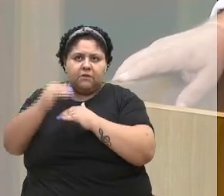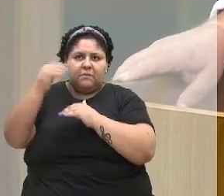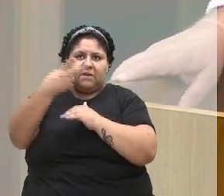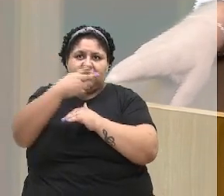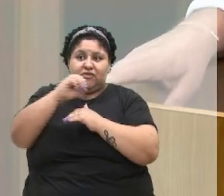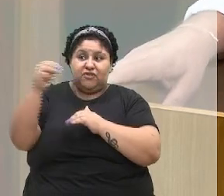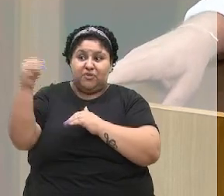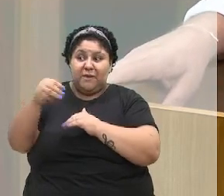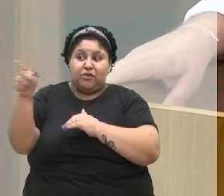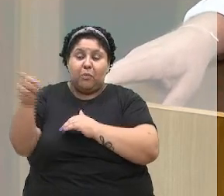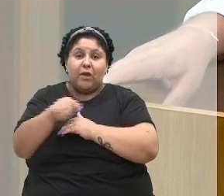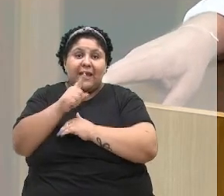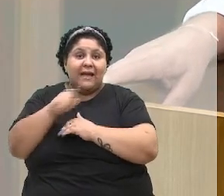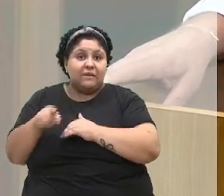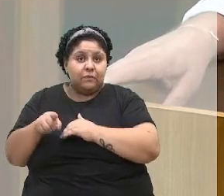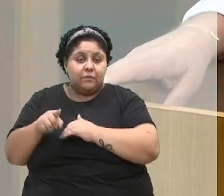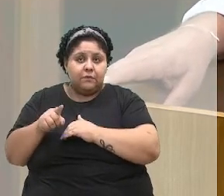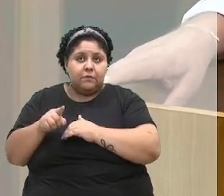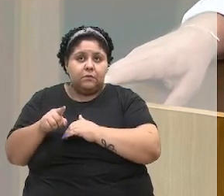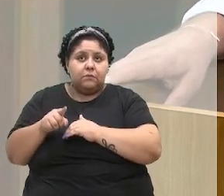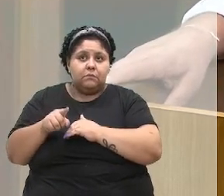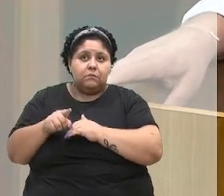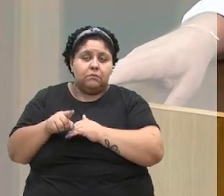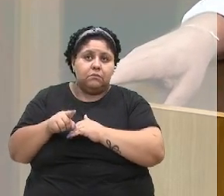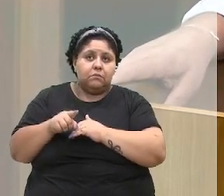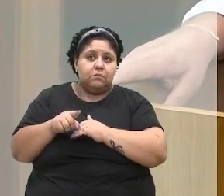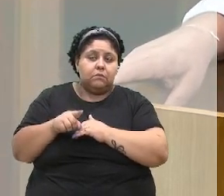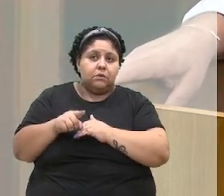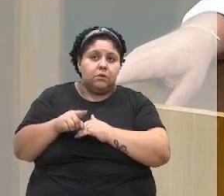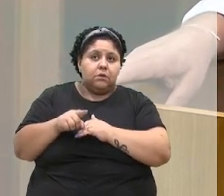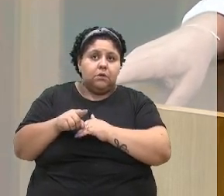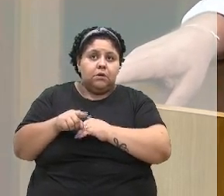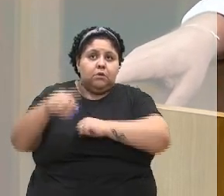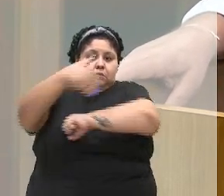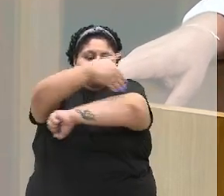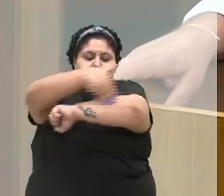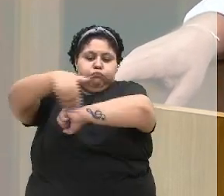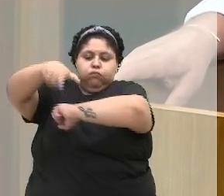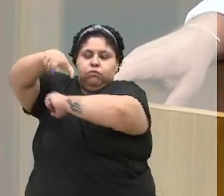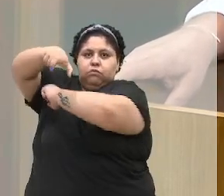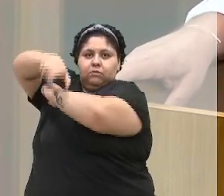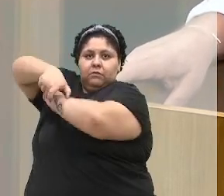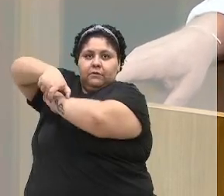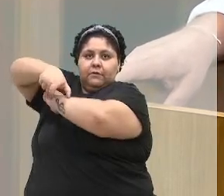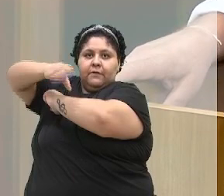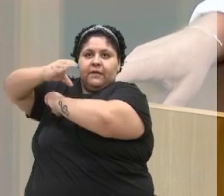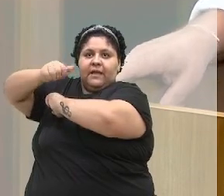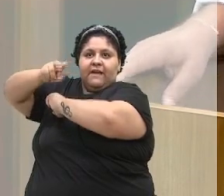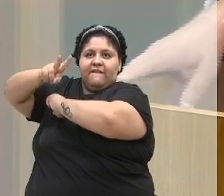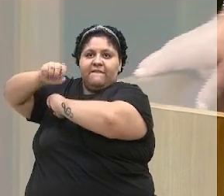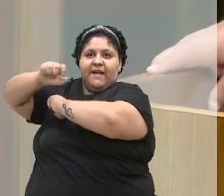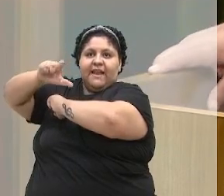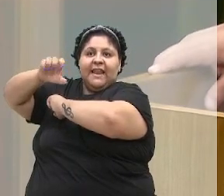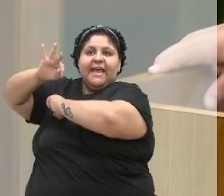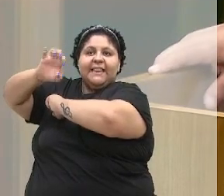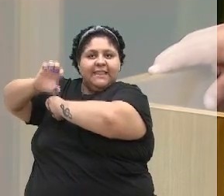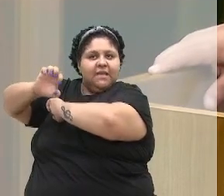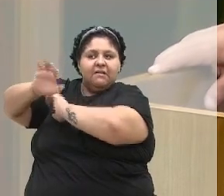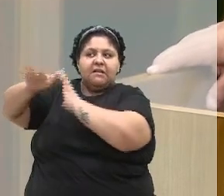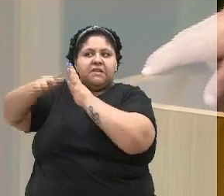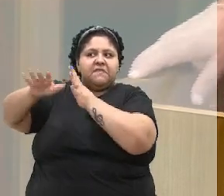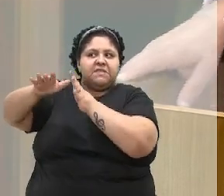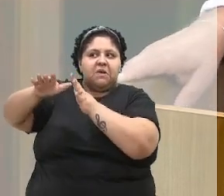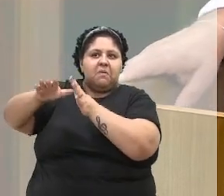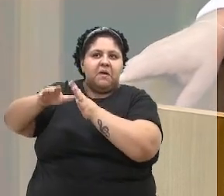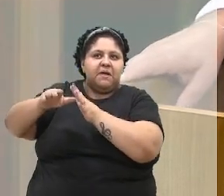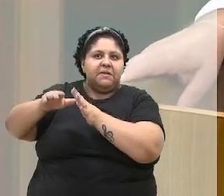metros interditado a rua. Está lá o cavalete sinalizado. De vez em quando a gurizada